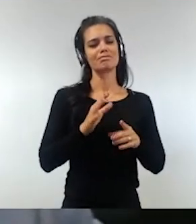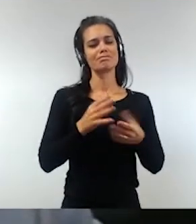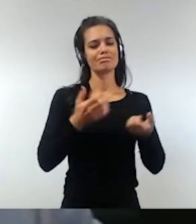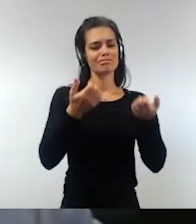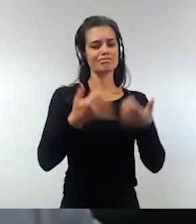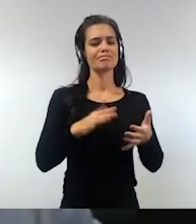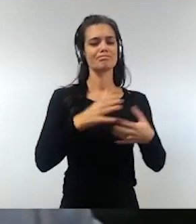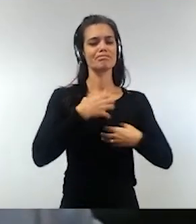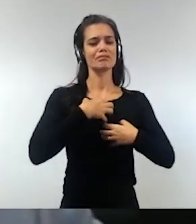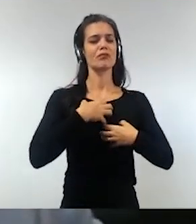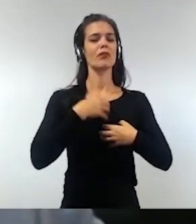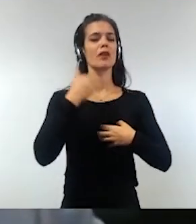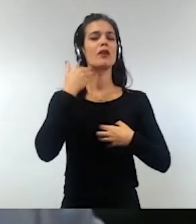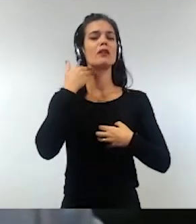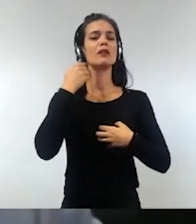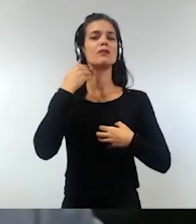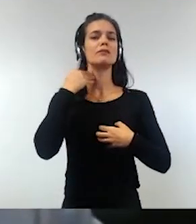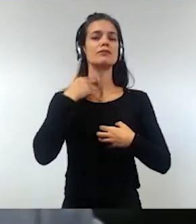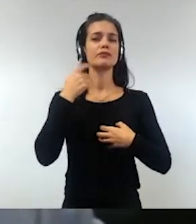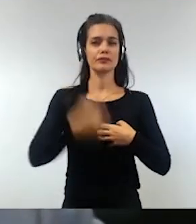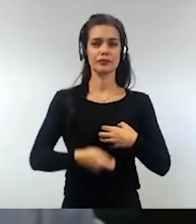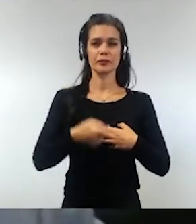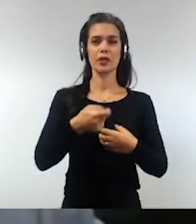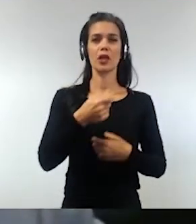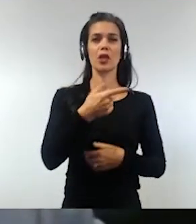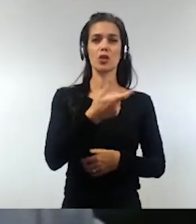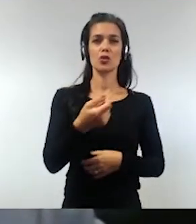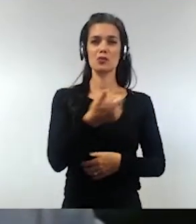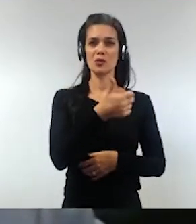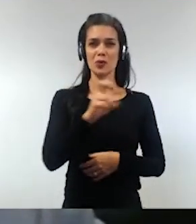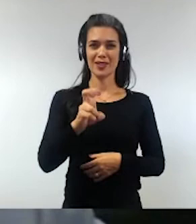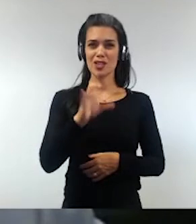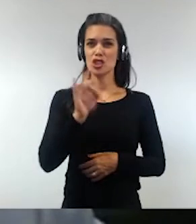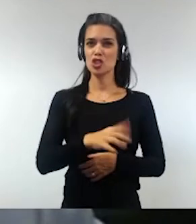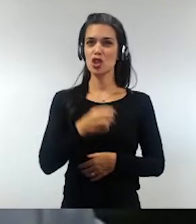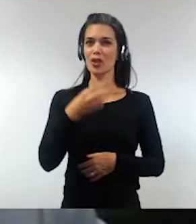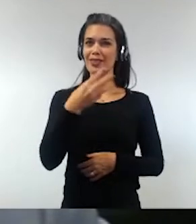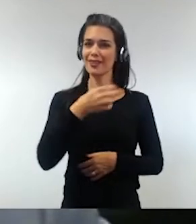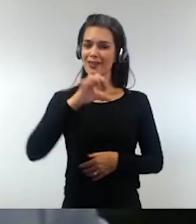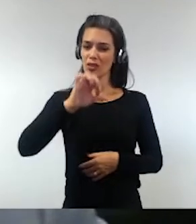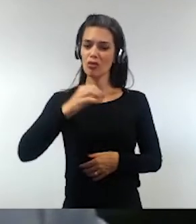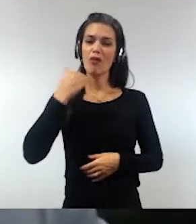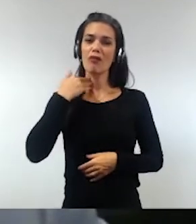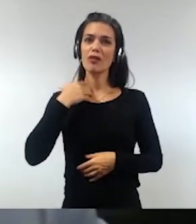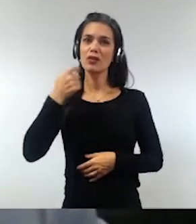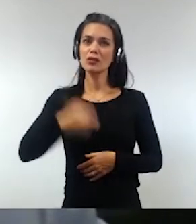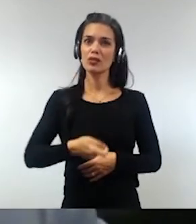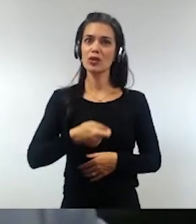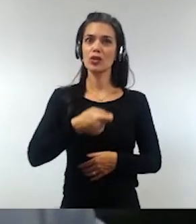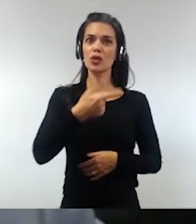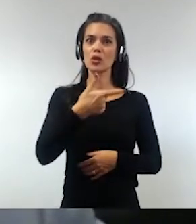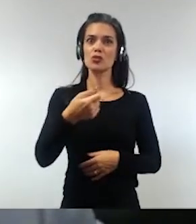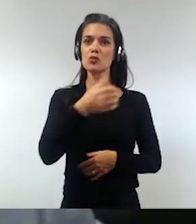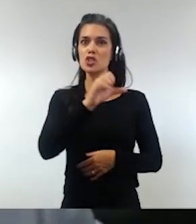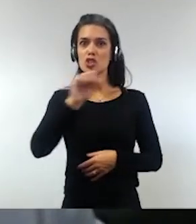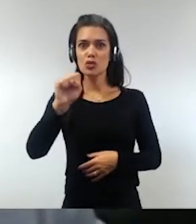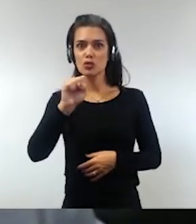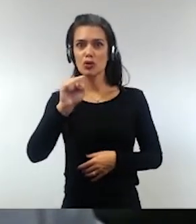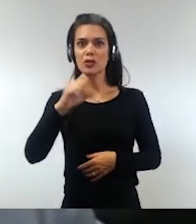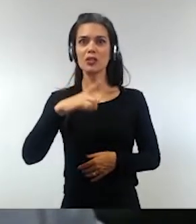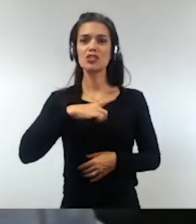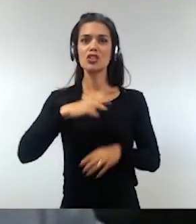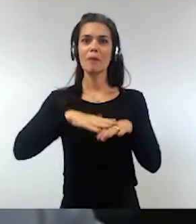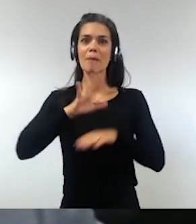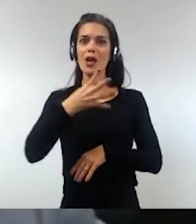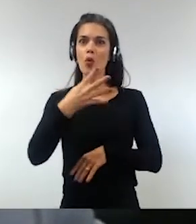resultado muito bom. Eu me lembro que em 2015, na Semana Nacional, tinha apenas 39 juízes. Em 2018, chegamos a mais de